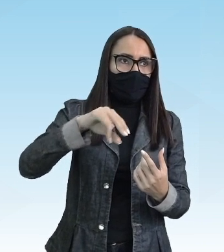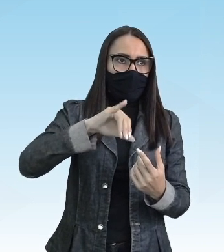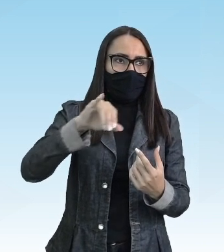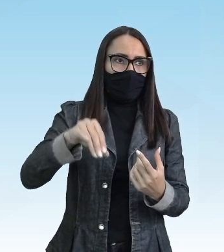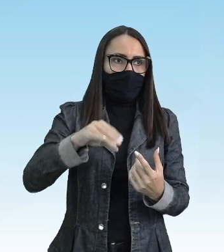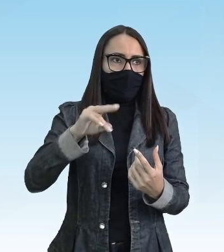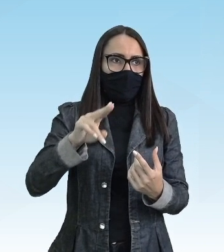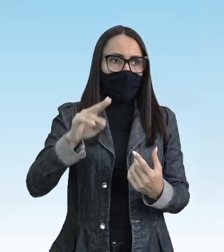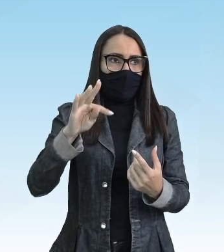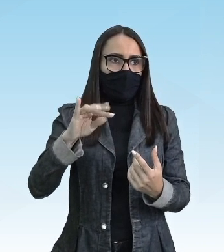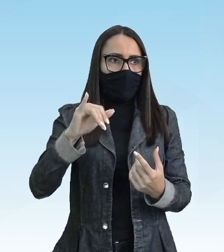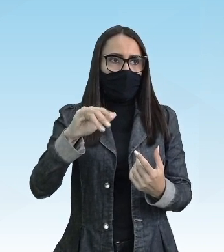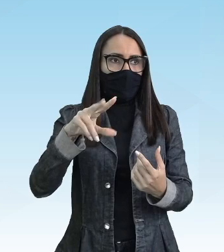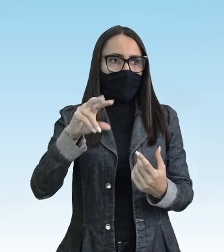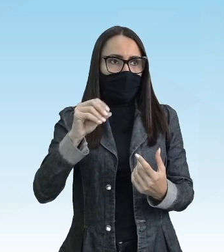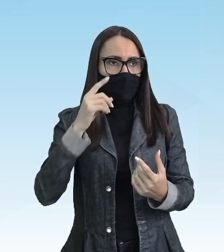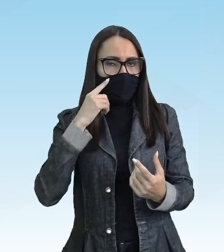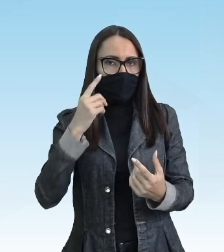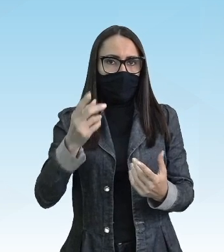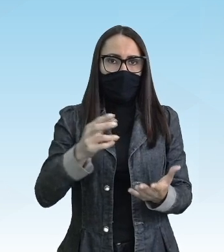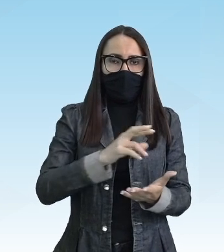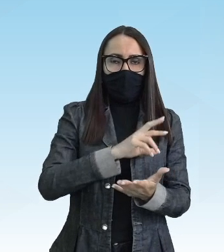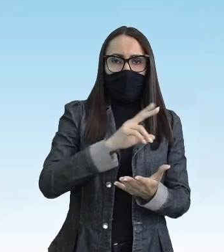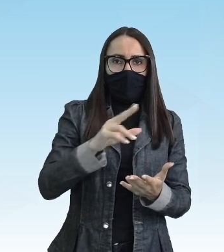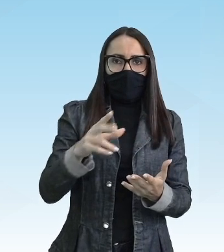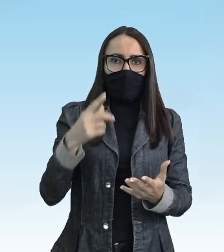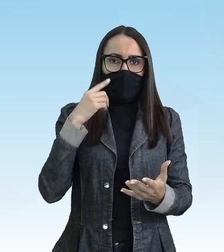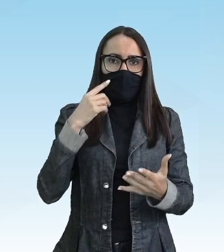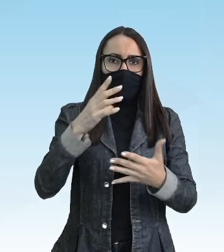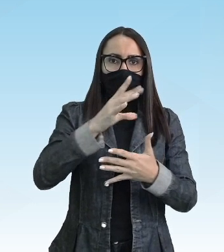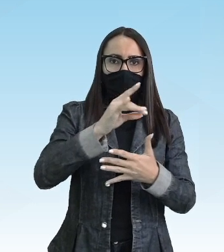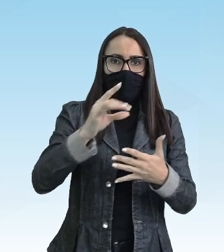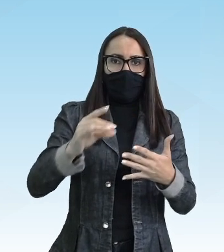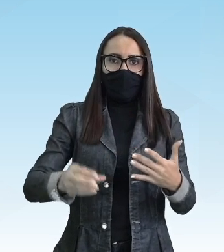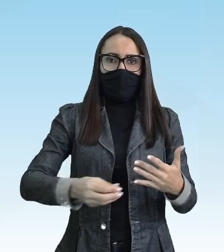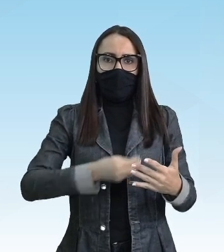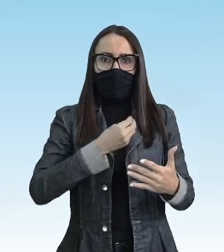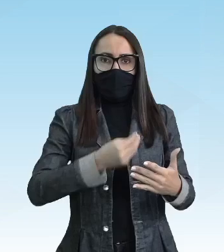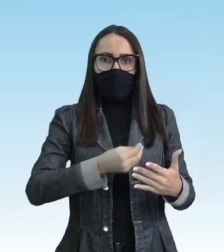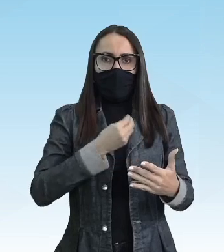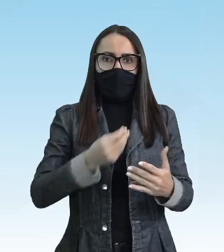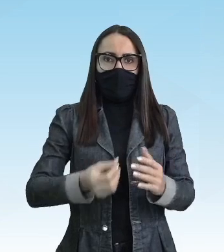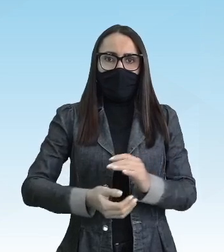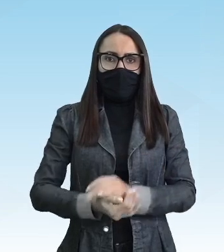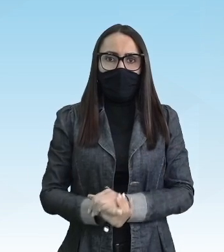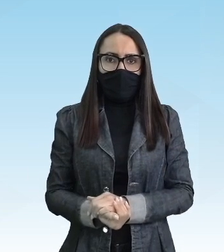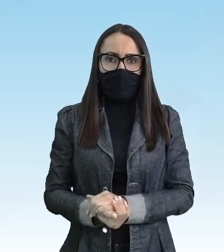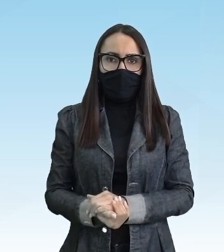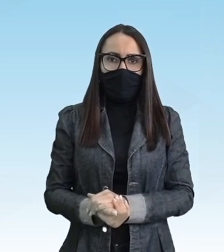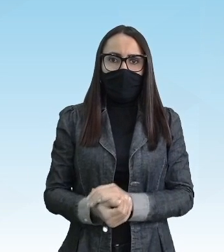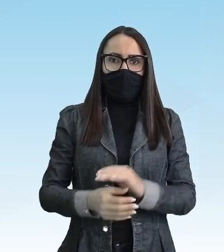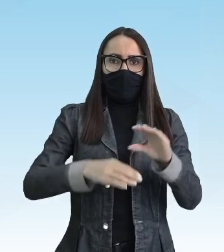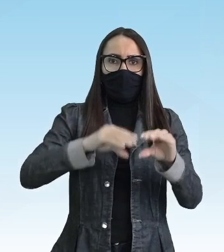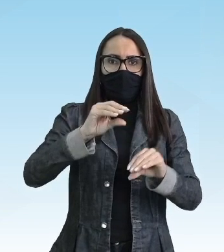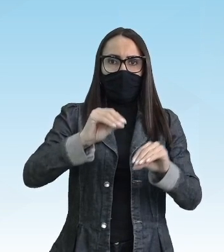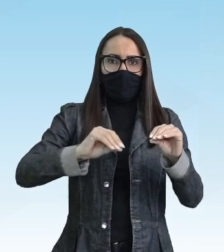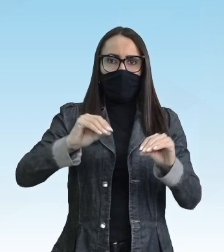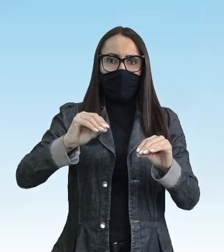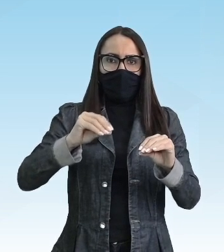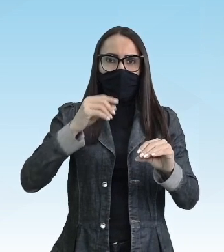do que muitos pensam, ele é um elemento vivo. Esse tecido aí, ele é formado